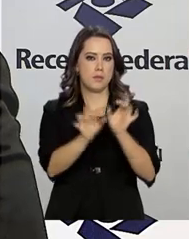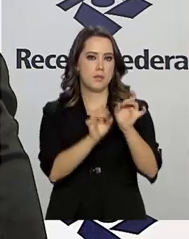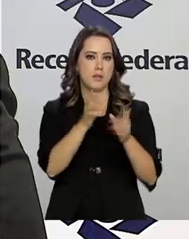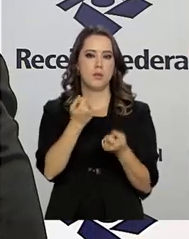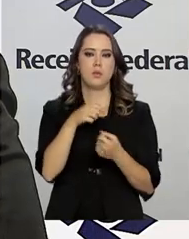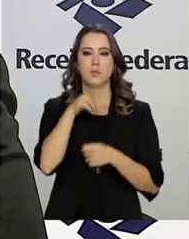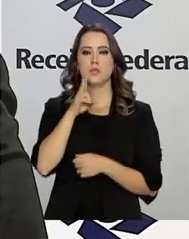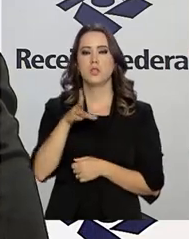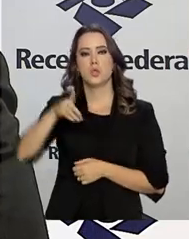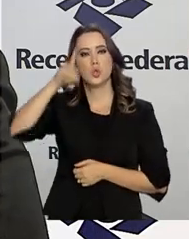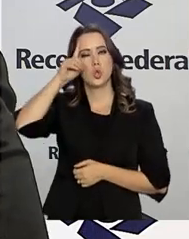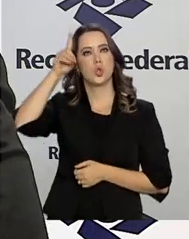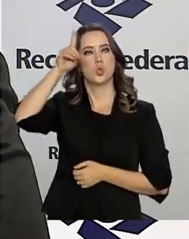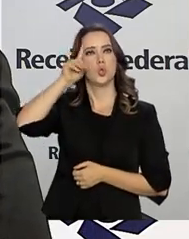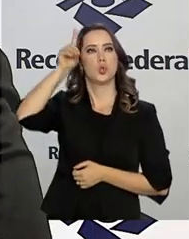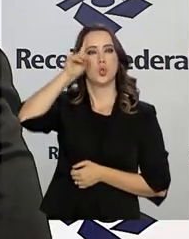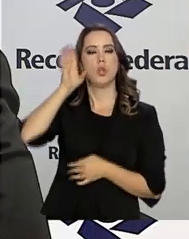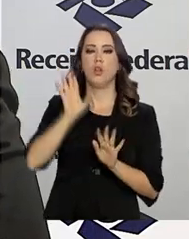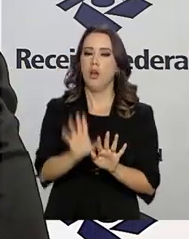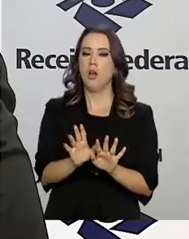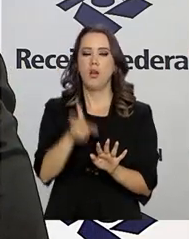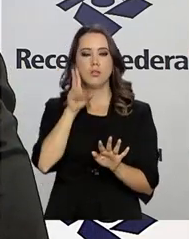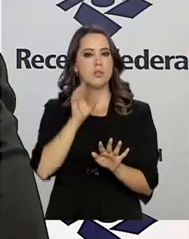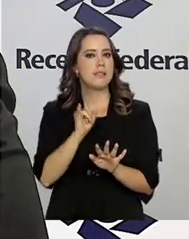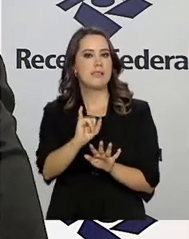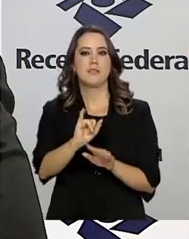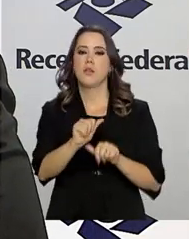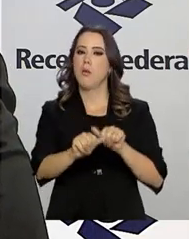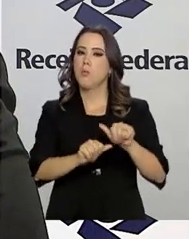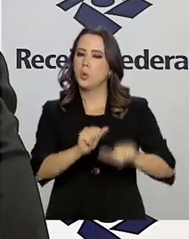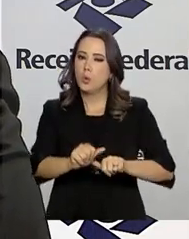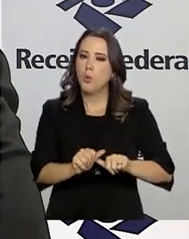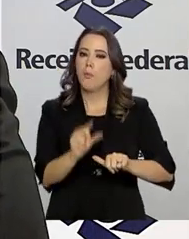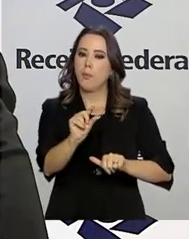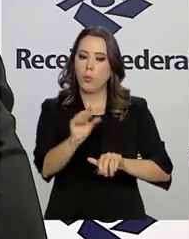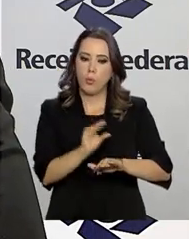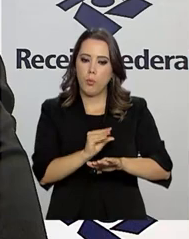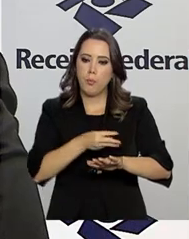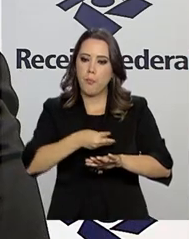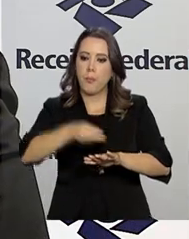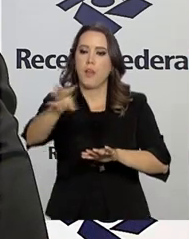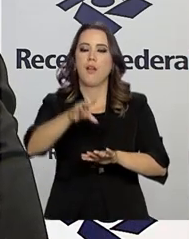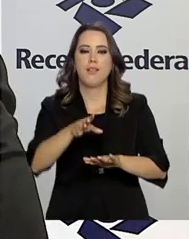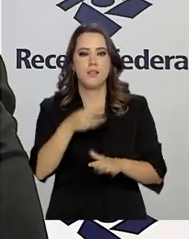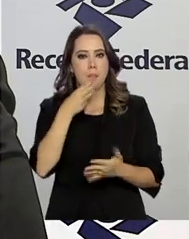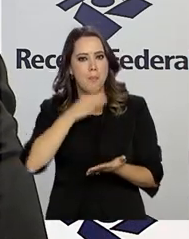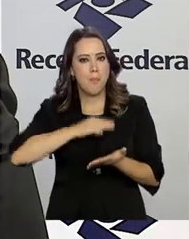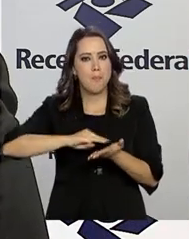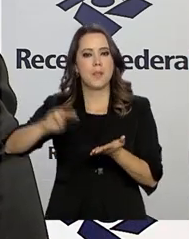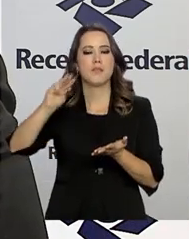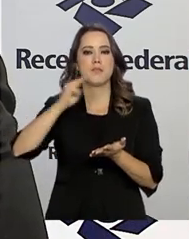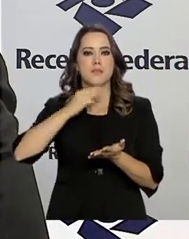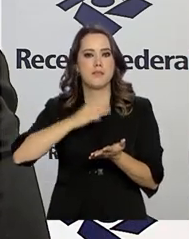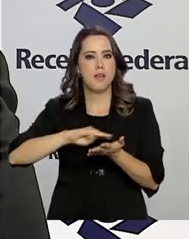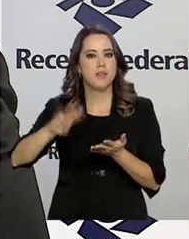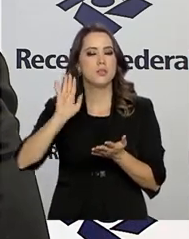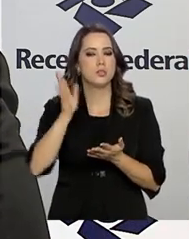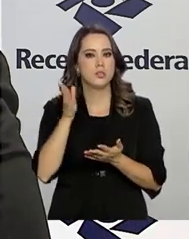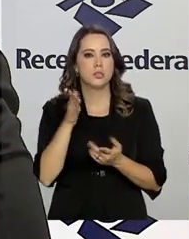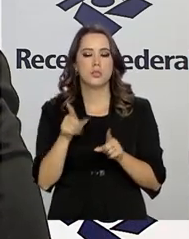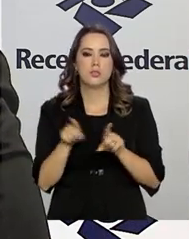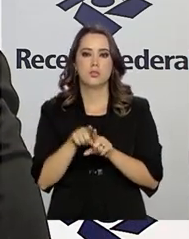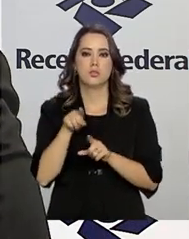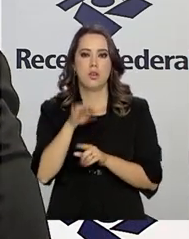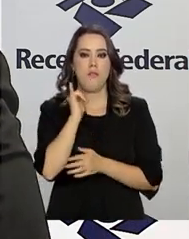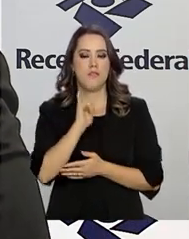ia ficar consultando de novo pois se houver alguma movimentação ou permanência daquele processo favoritado será